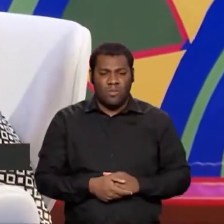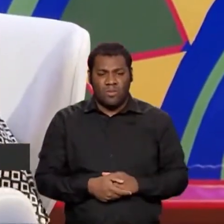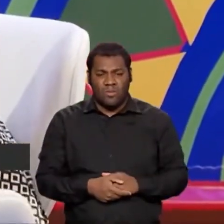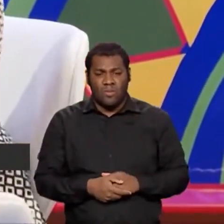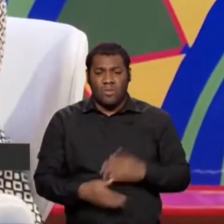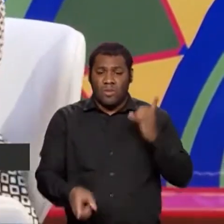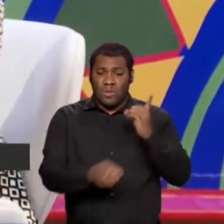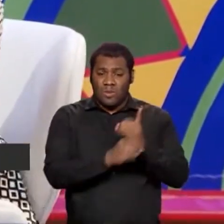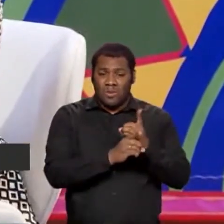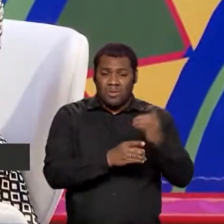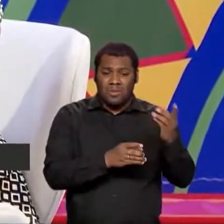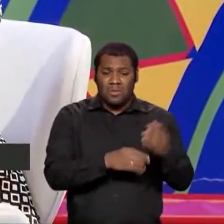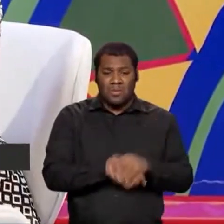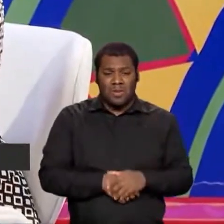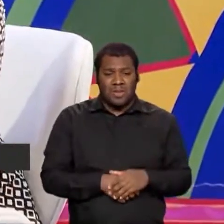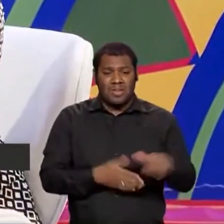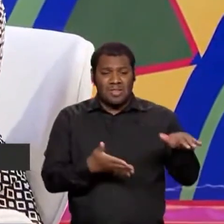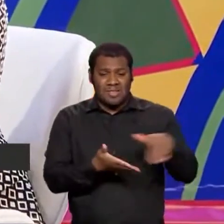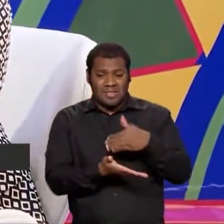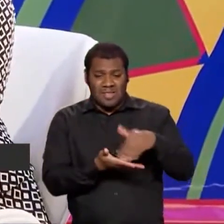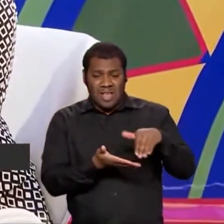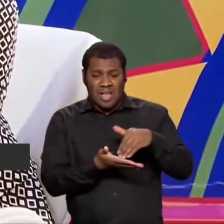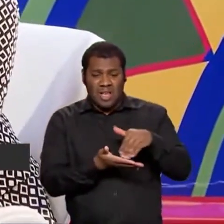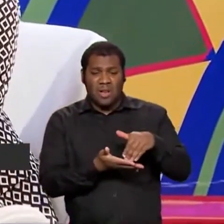uma secretaria com